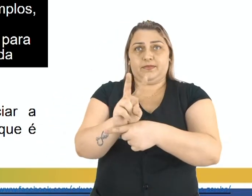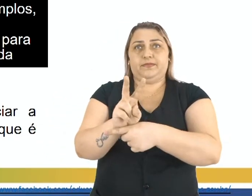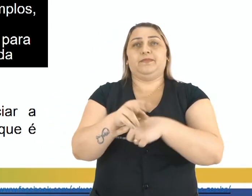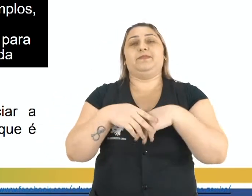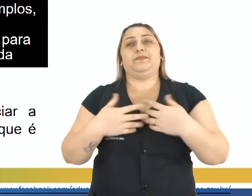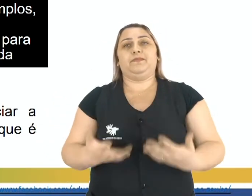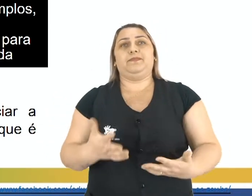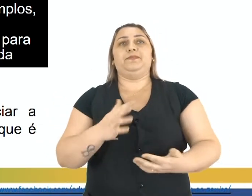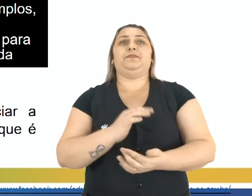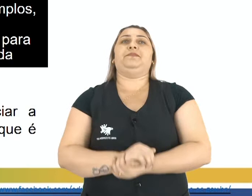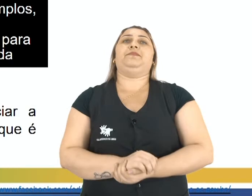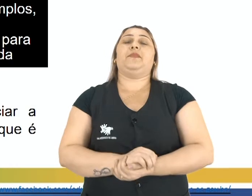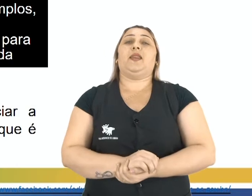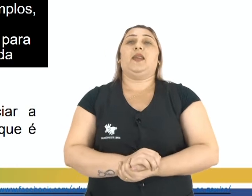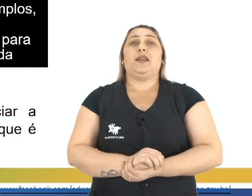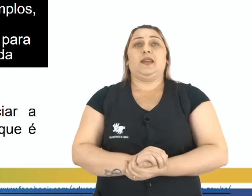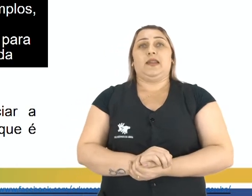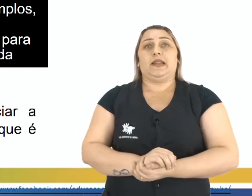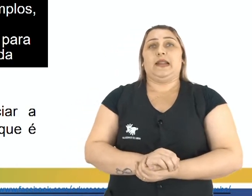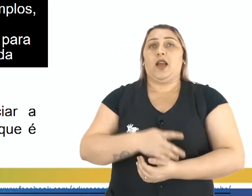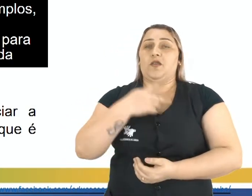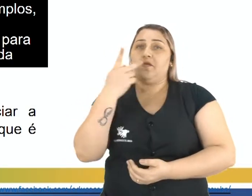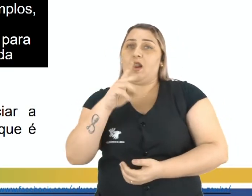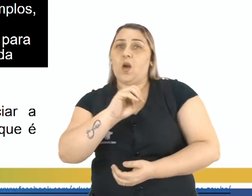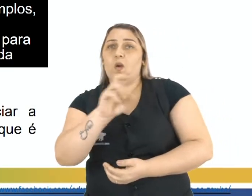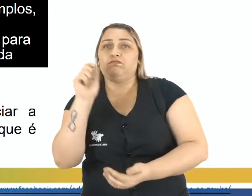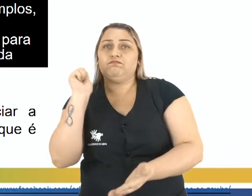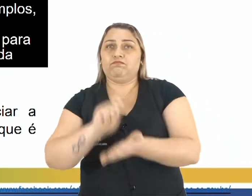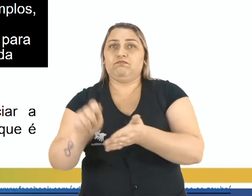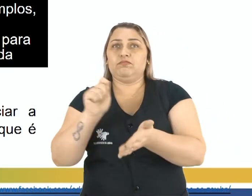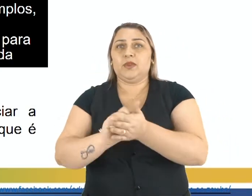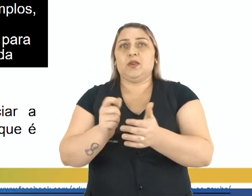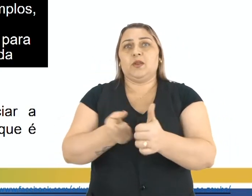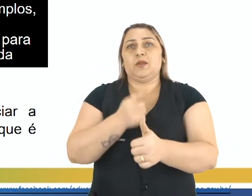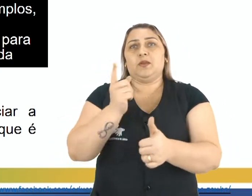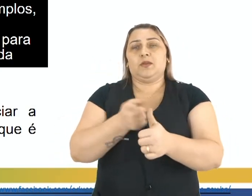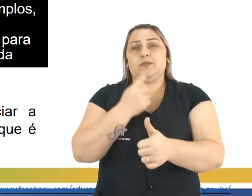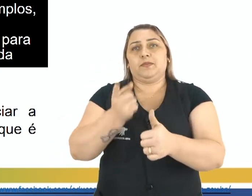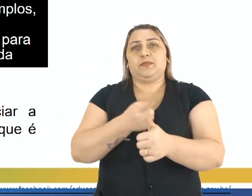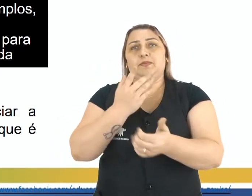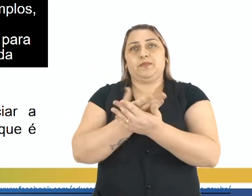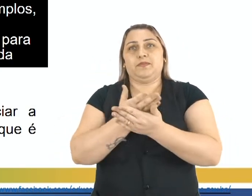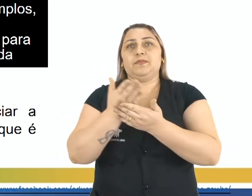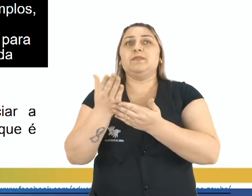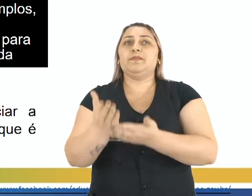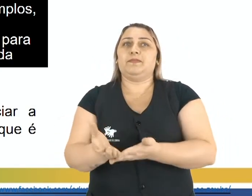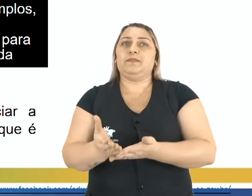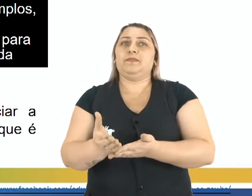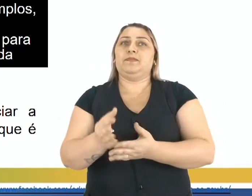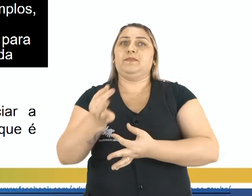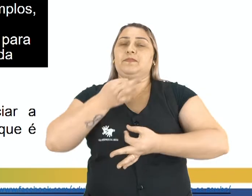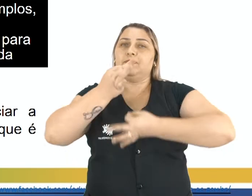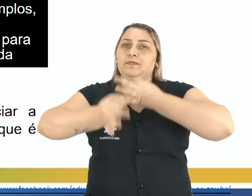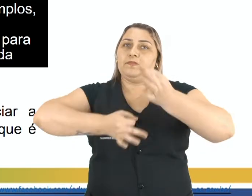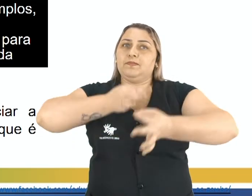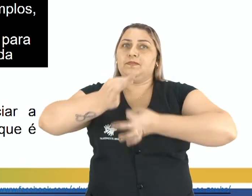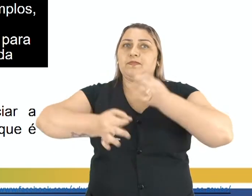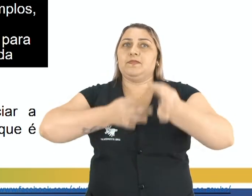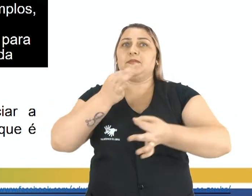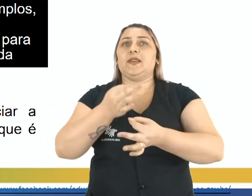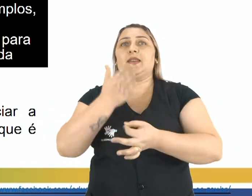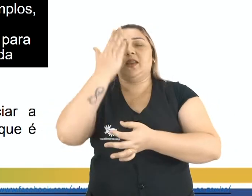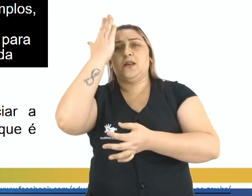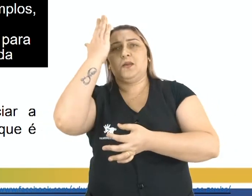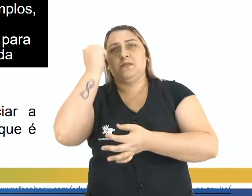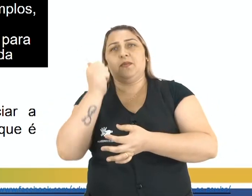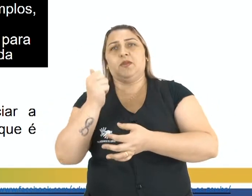ideia defendida. Seja na fala ou na escrita, o primeiro passo para se iniciar uma boa argumentação é